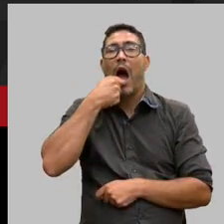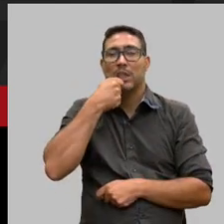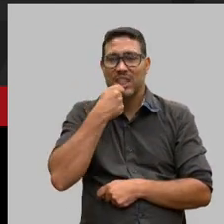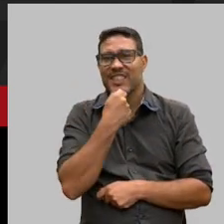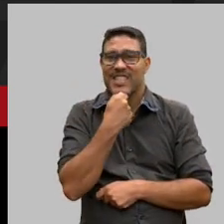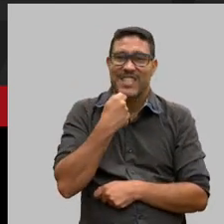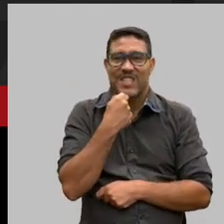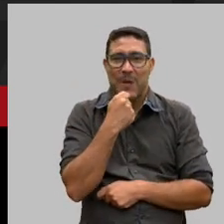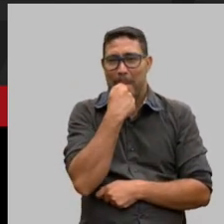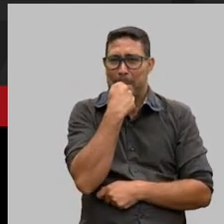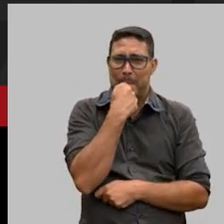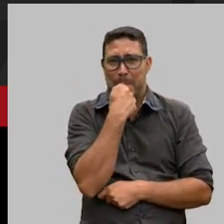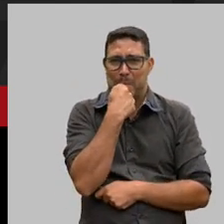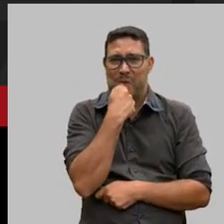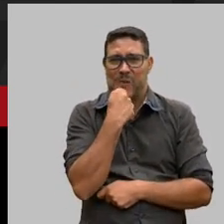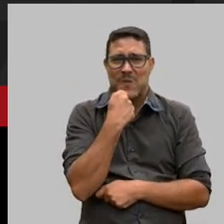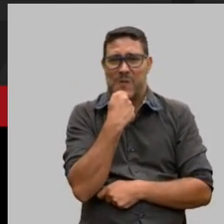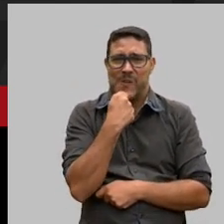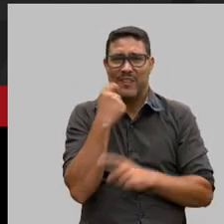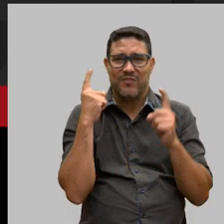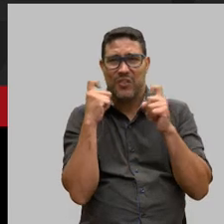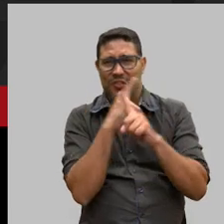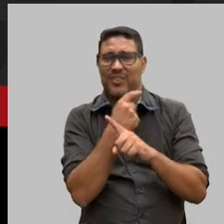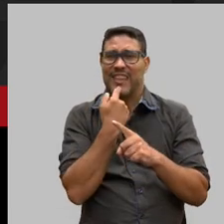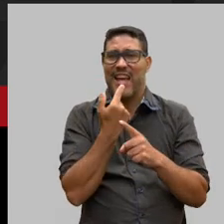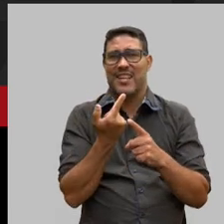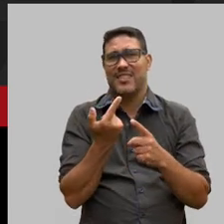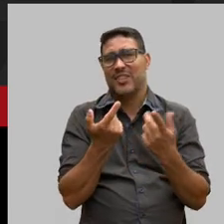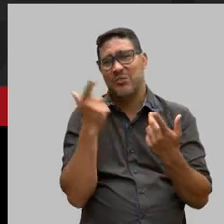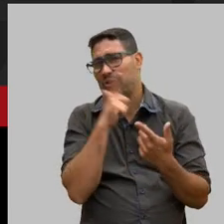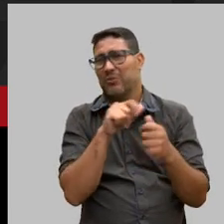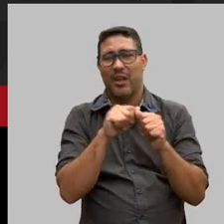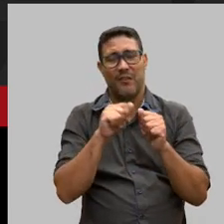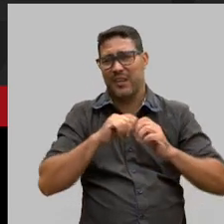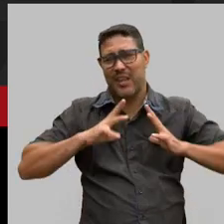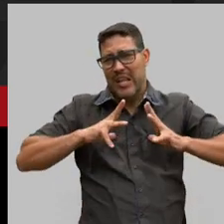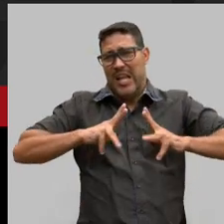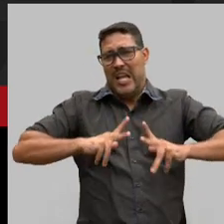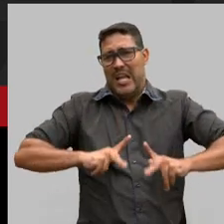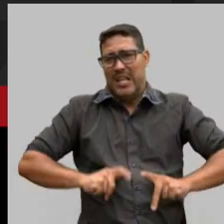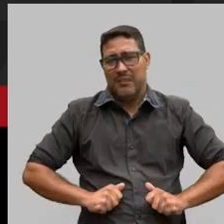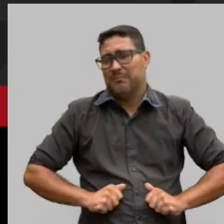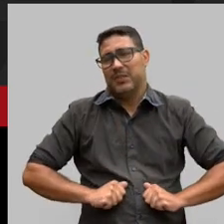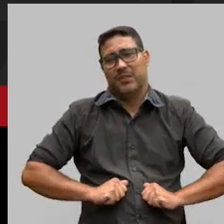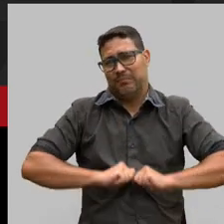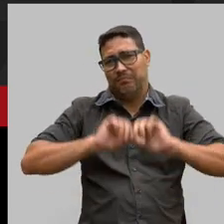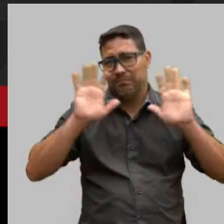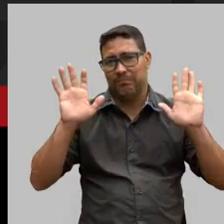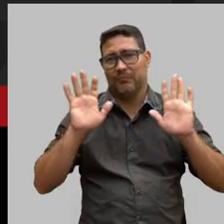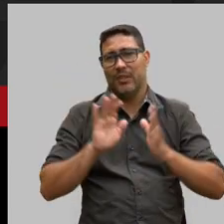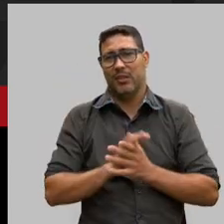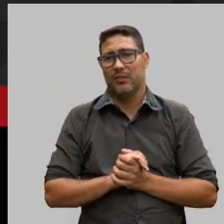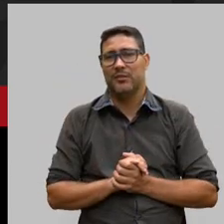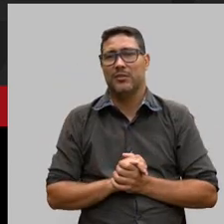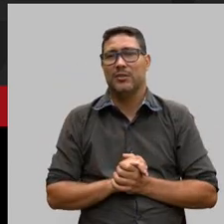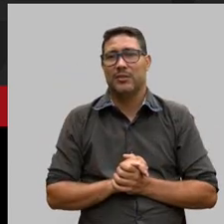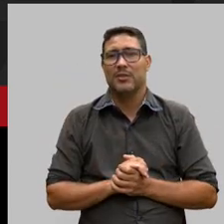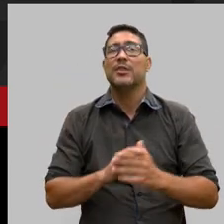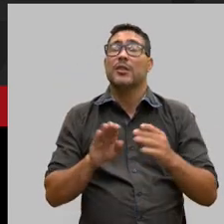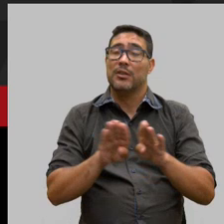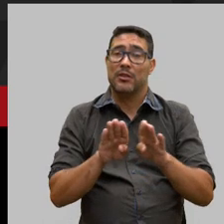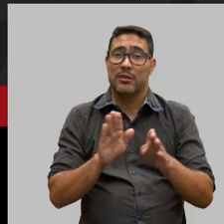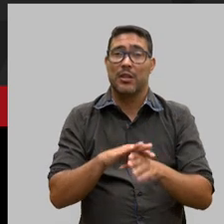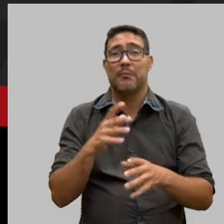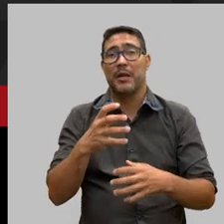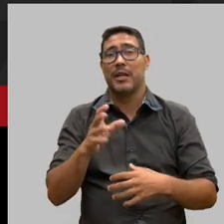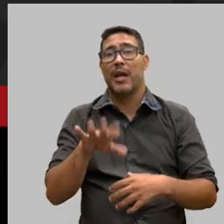com a escova então não consegue fazer essa higienização de forma efetiva a sensibilidade alimentar